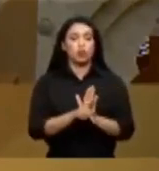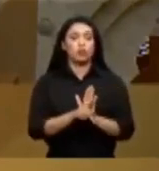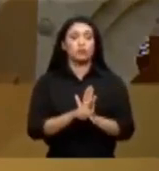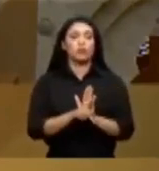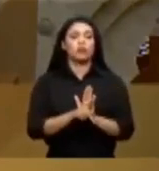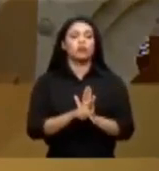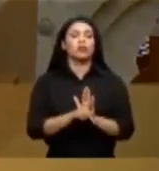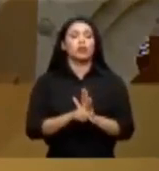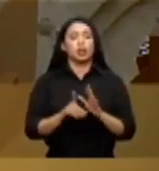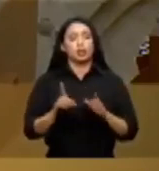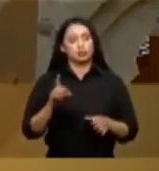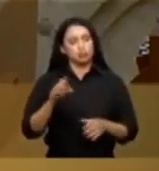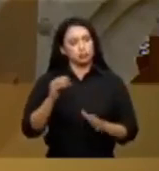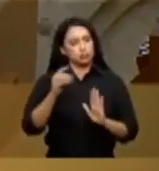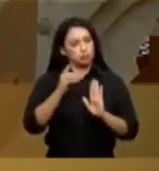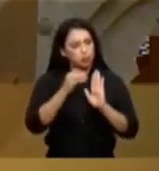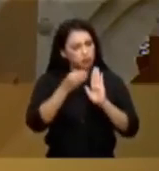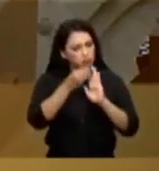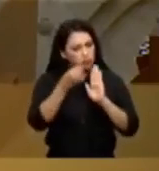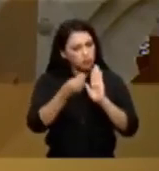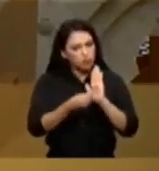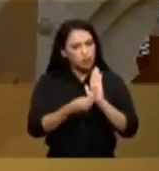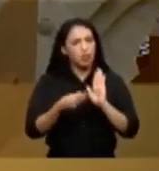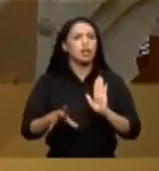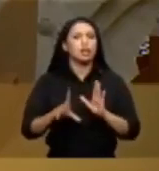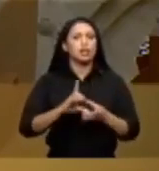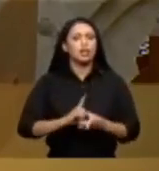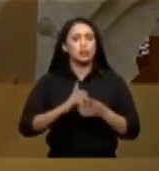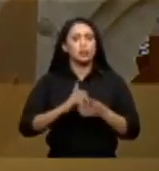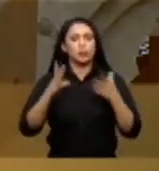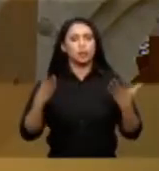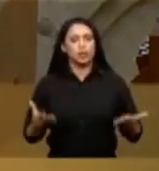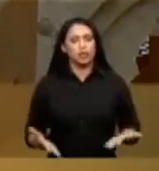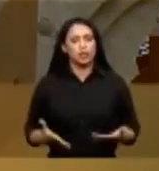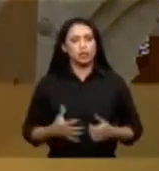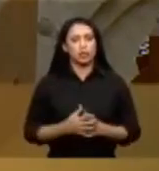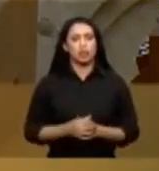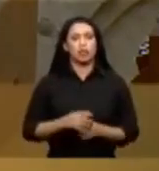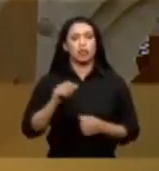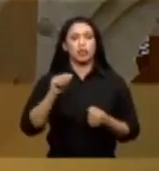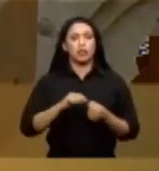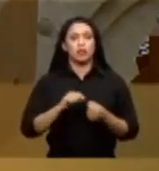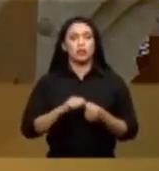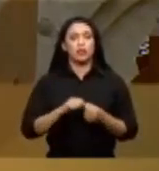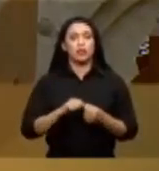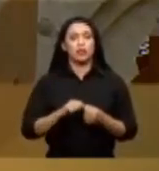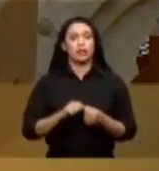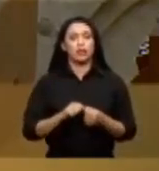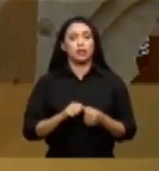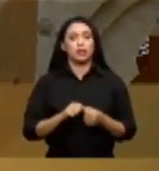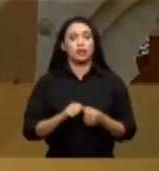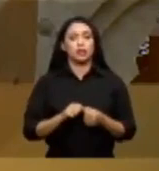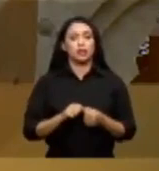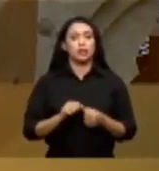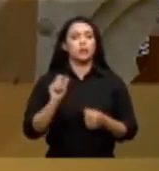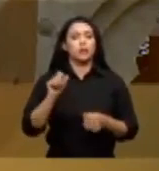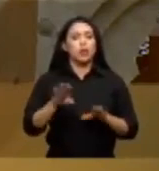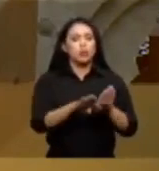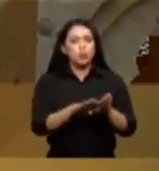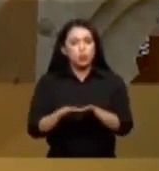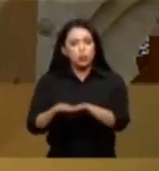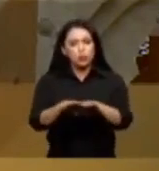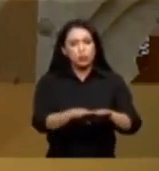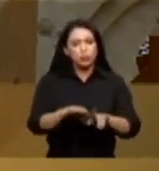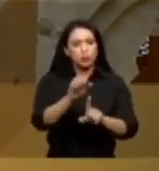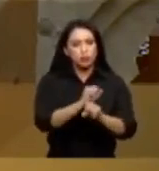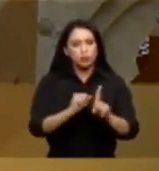democrático, prezando pelo consenso apregoado por John Rawls, ou seja, aquele consenso social